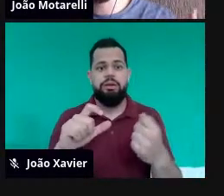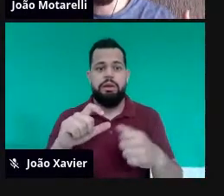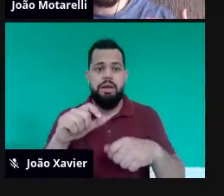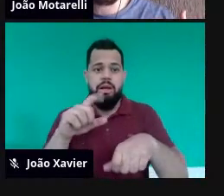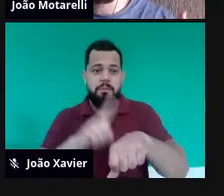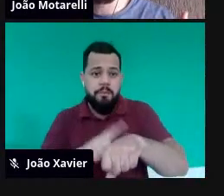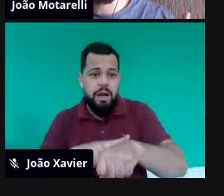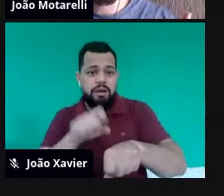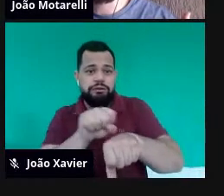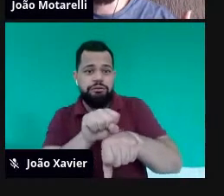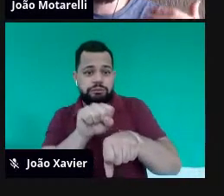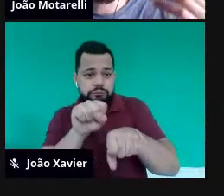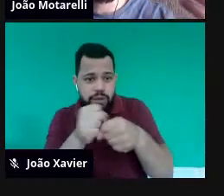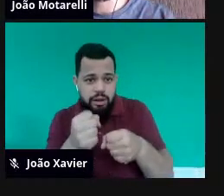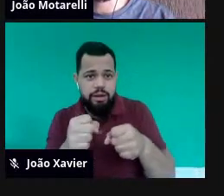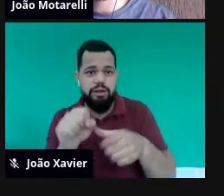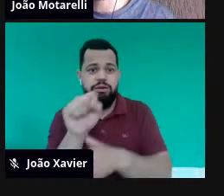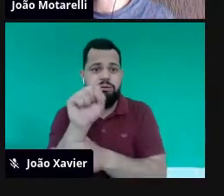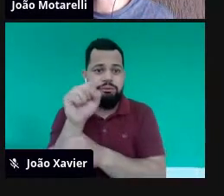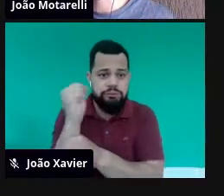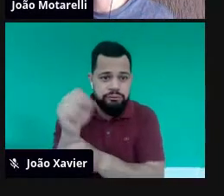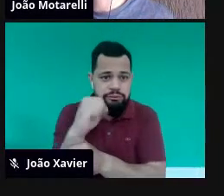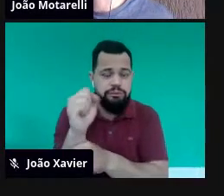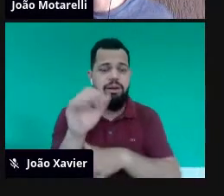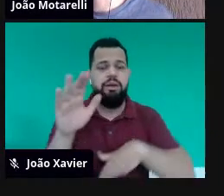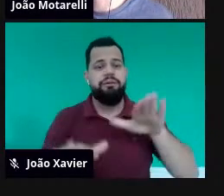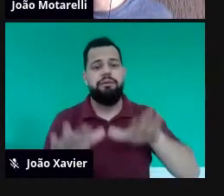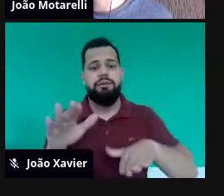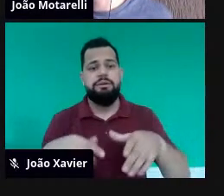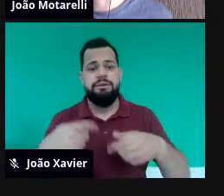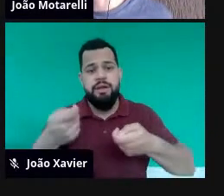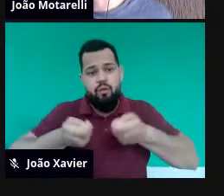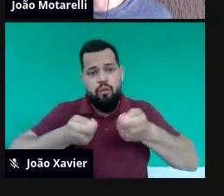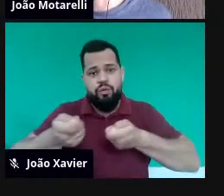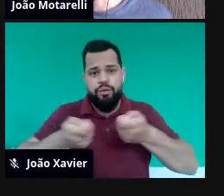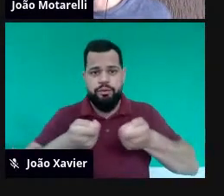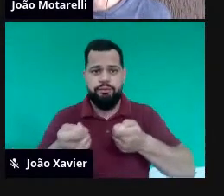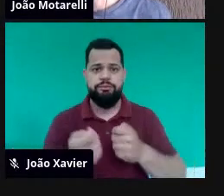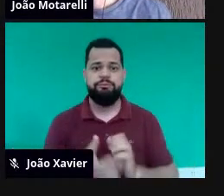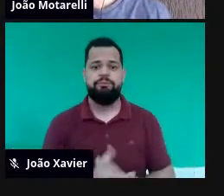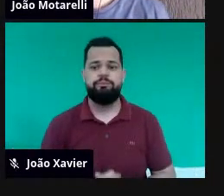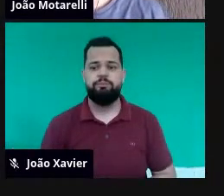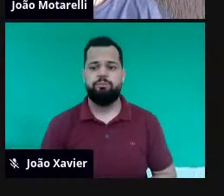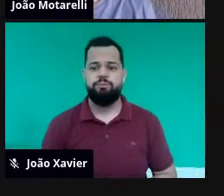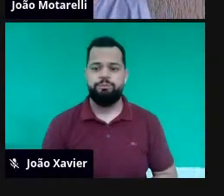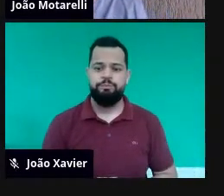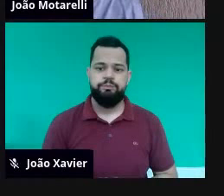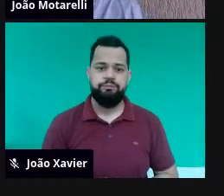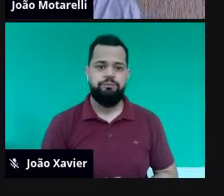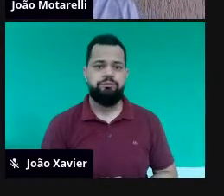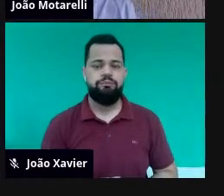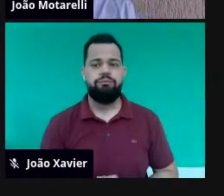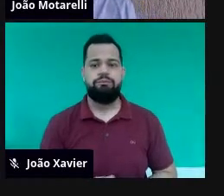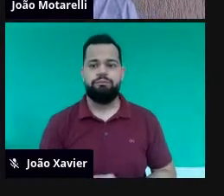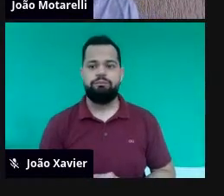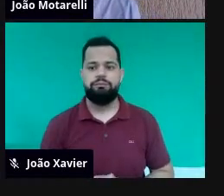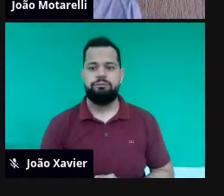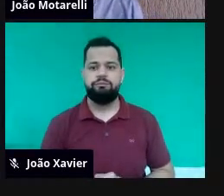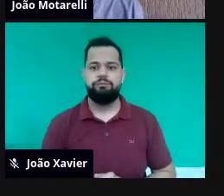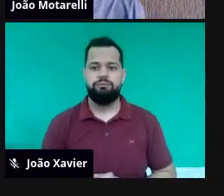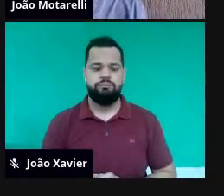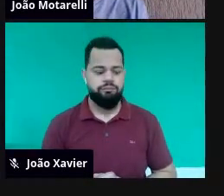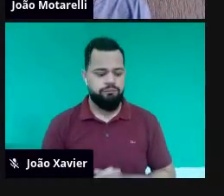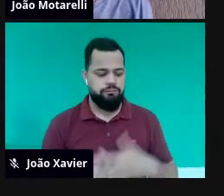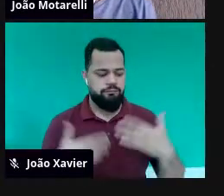tentar controlar isso de alguma forma, muitas vezes através de comportamentos desordenados. E agora eu vou mostrar para vocês alguns